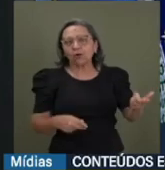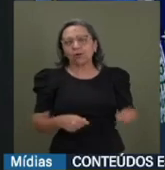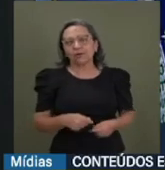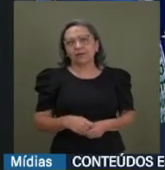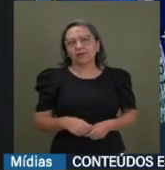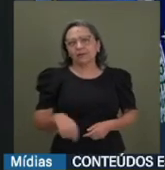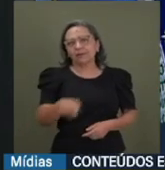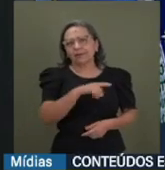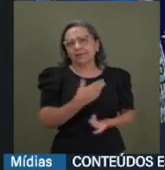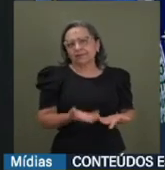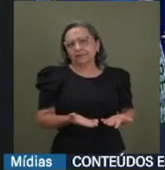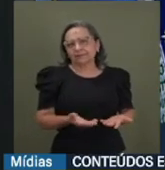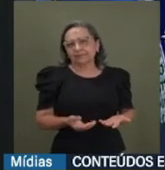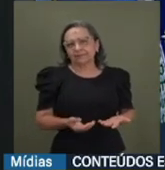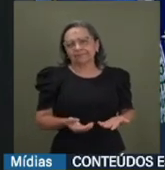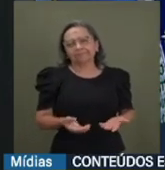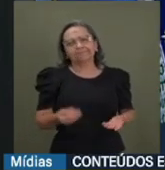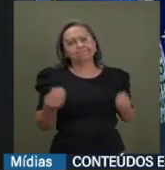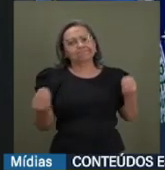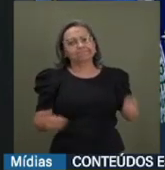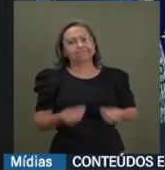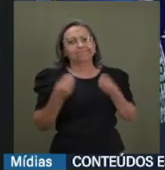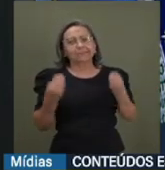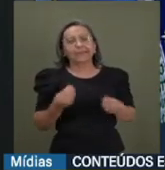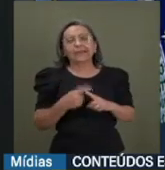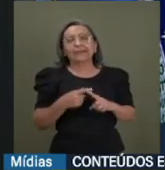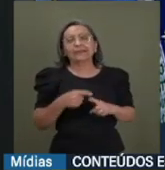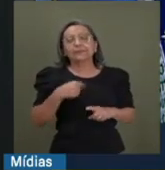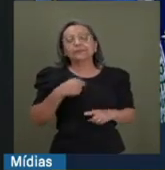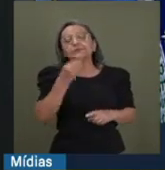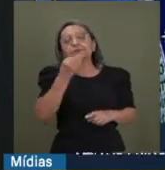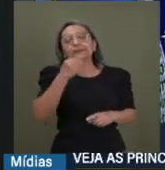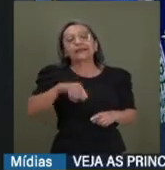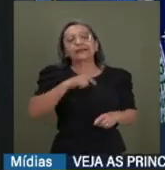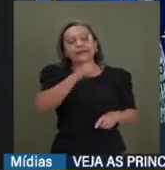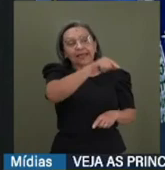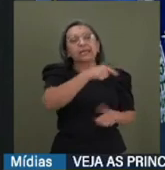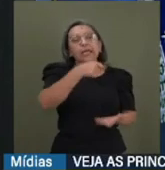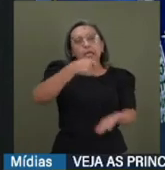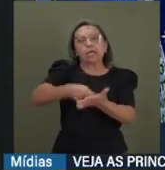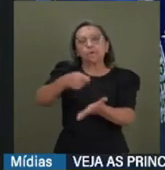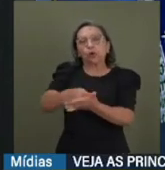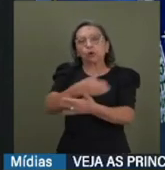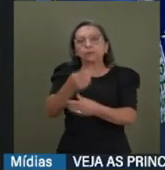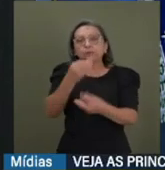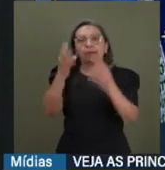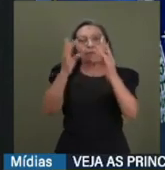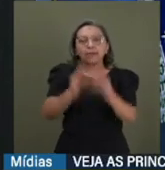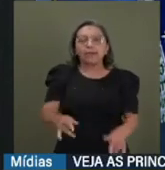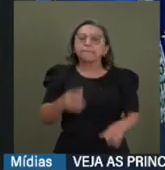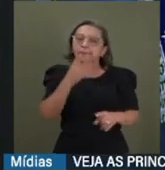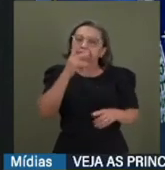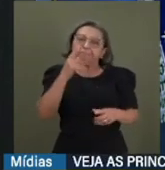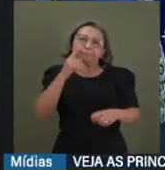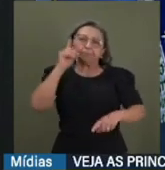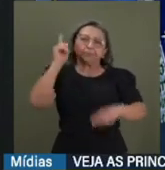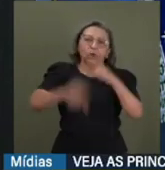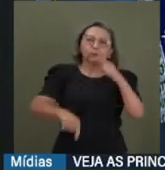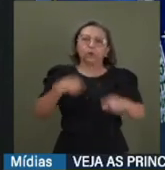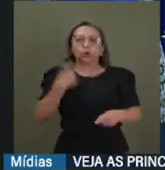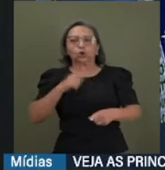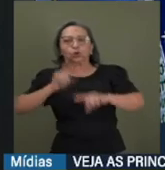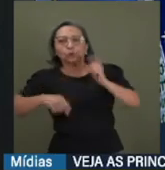quebrassem um pouco as barreiras que eles impõem, que praticamente proíbe que os nossos